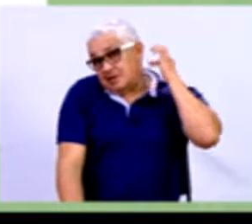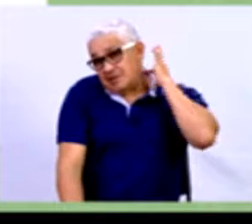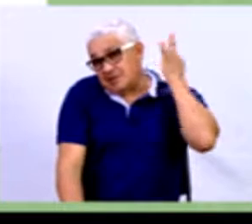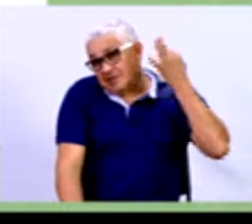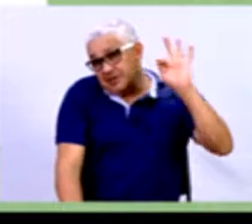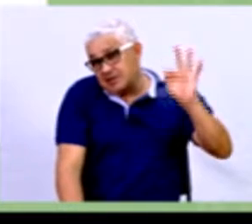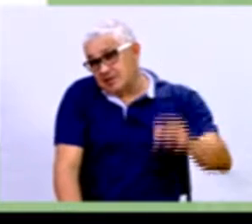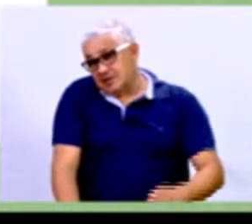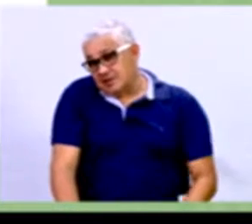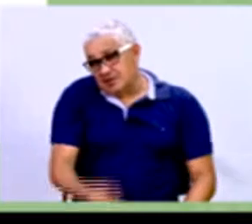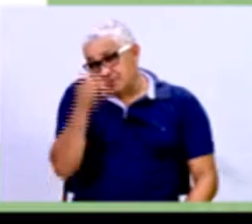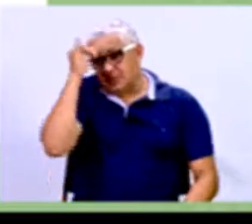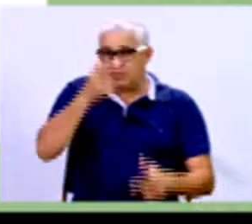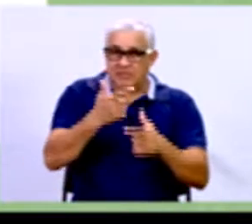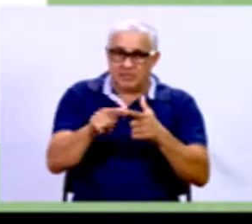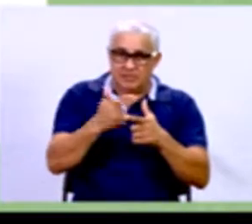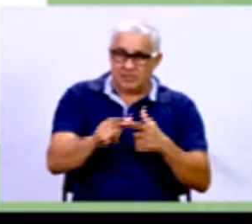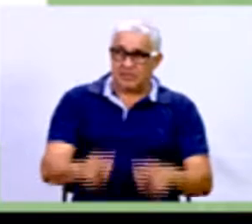inclinado.